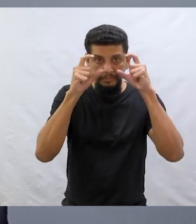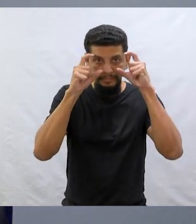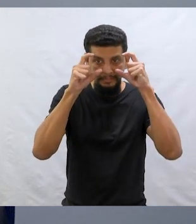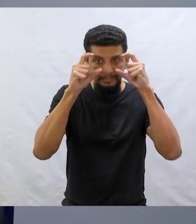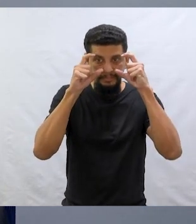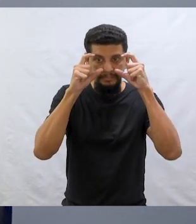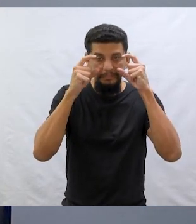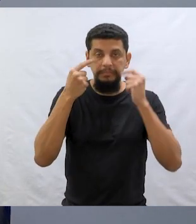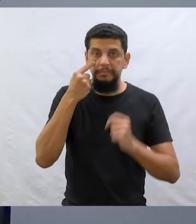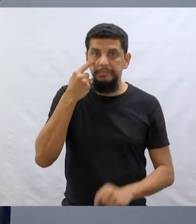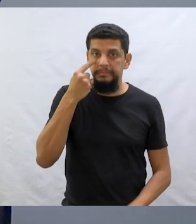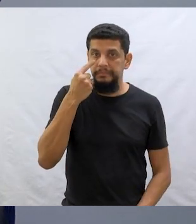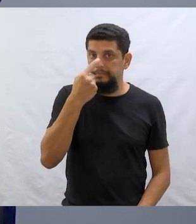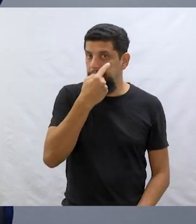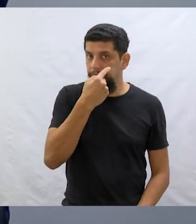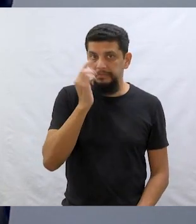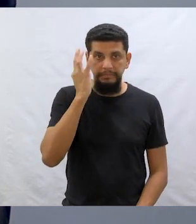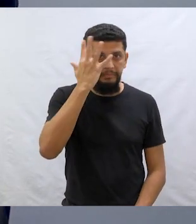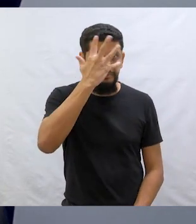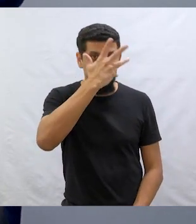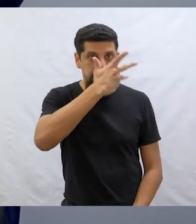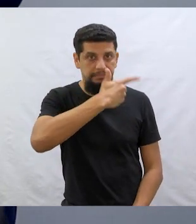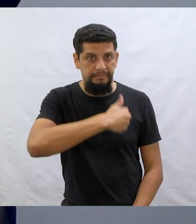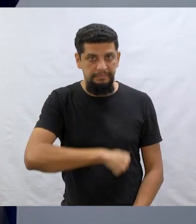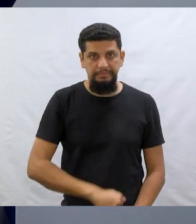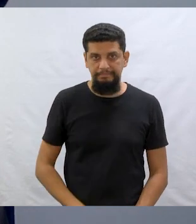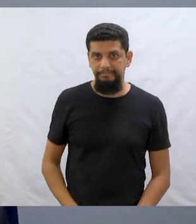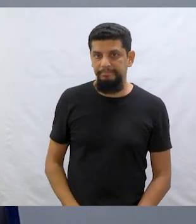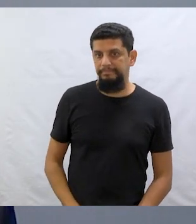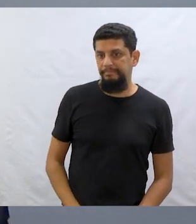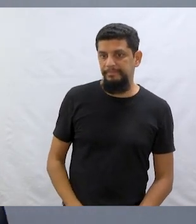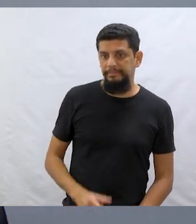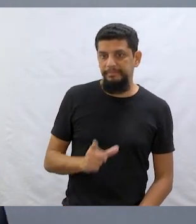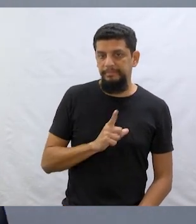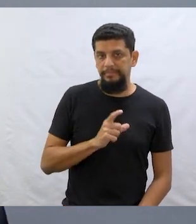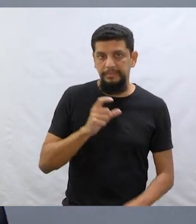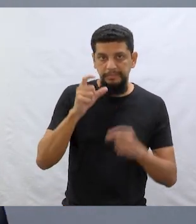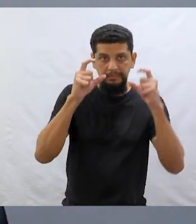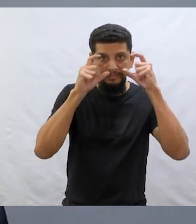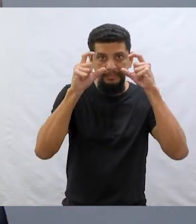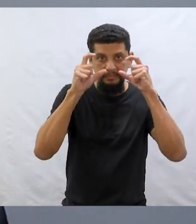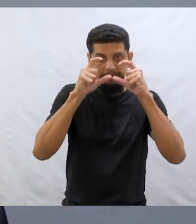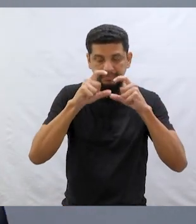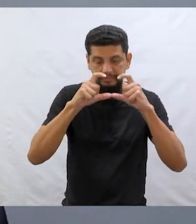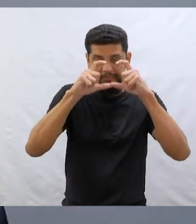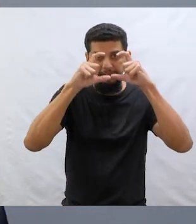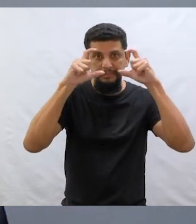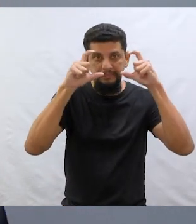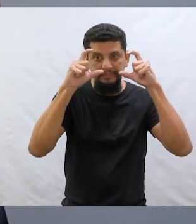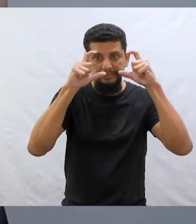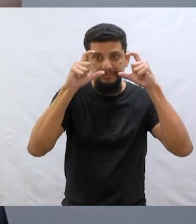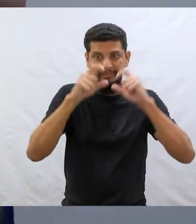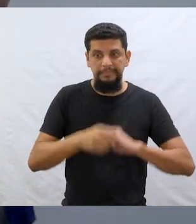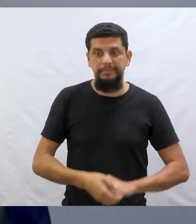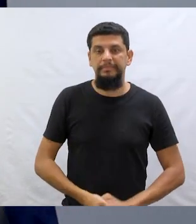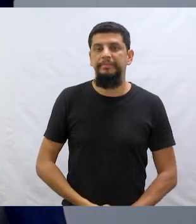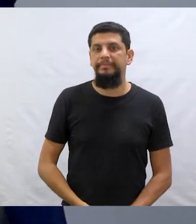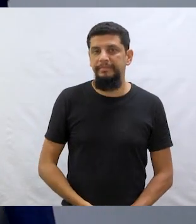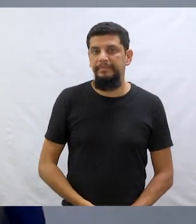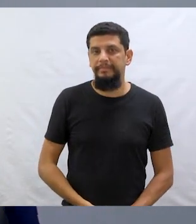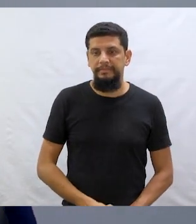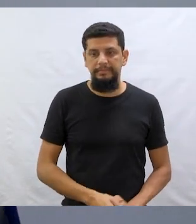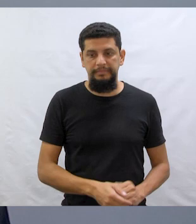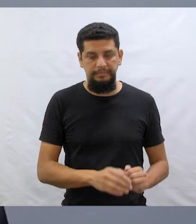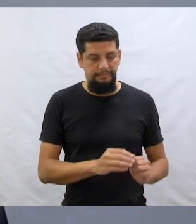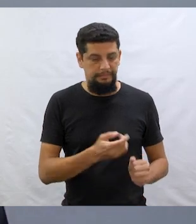peixe. Olha, bonito o peixe. É lindo, tem um olho bem grande.